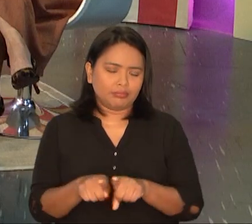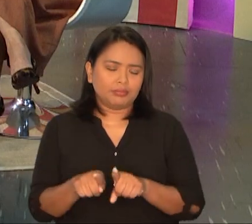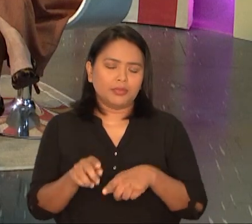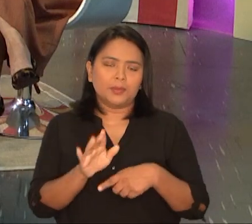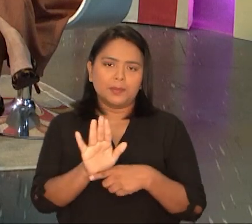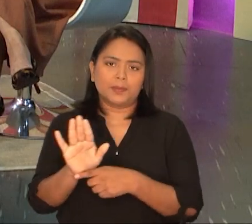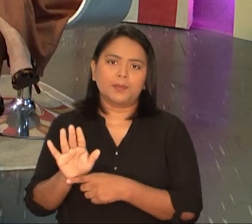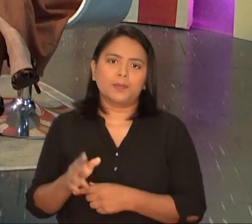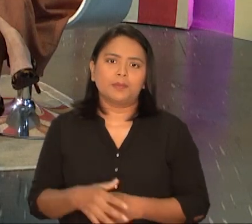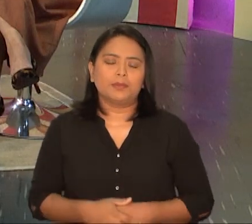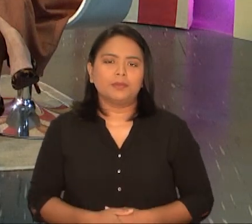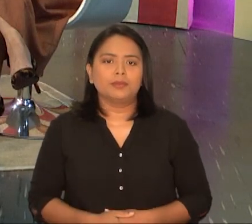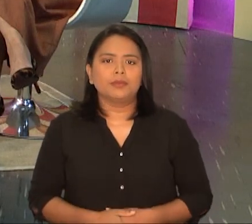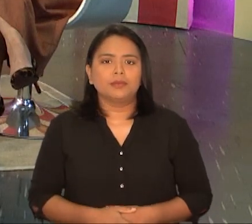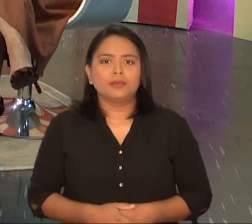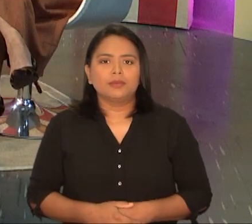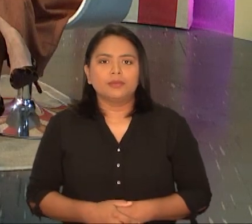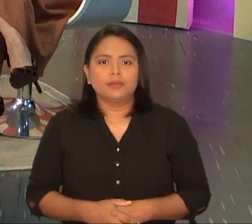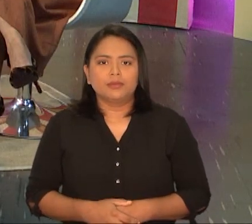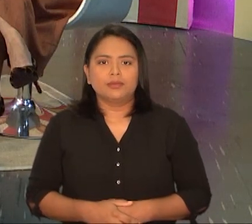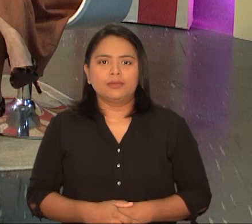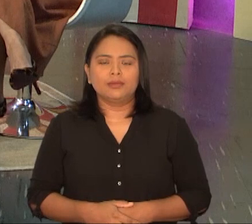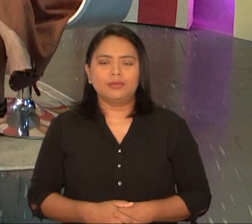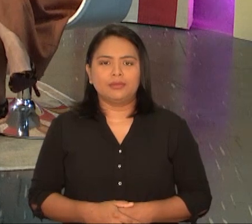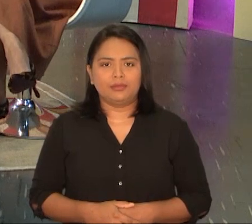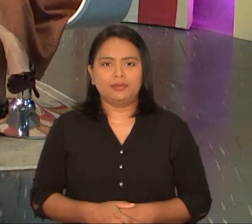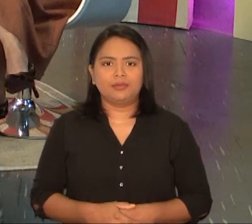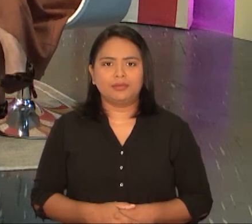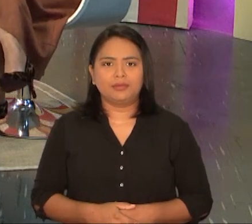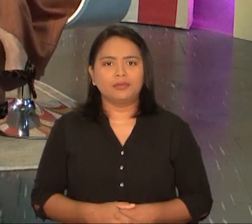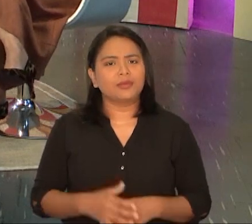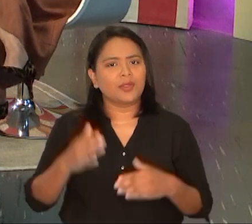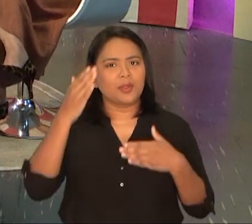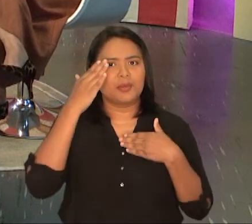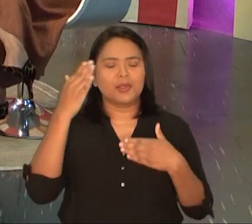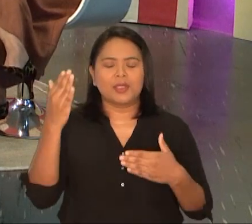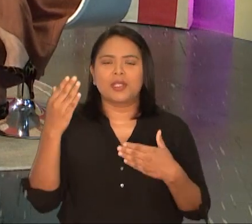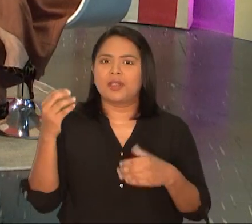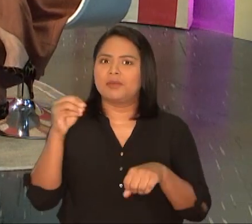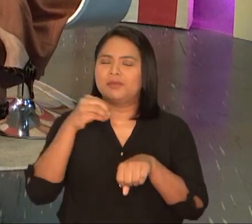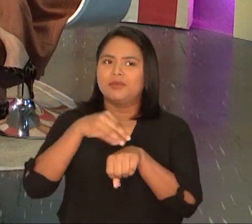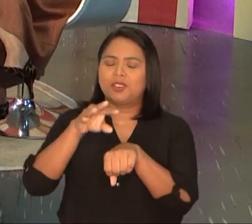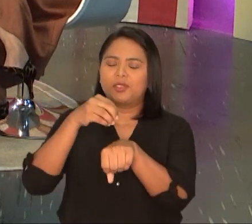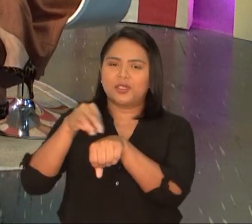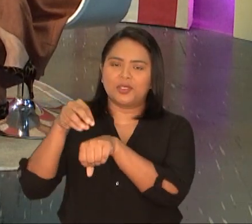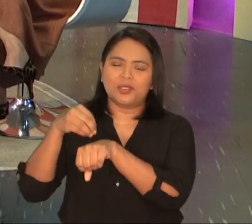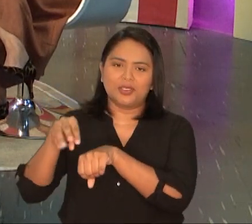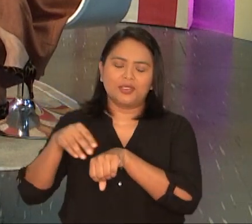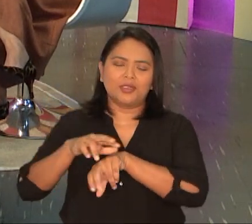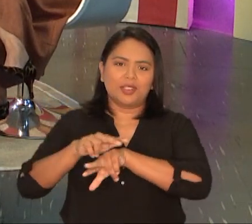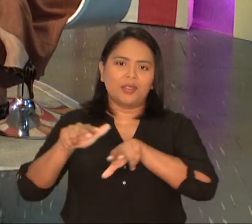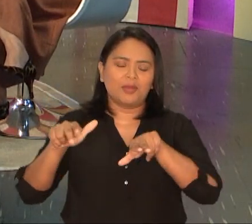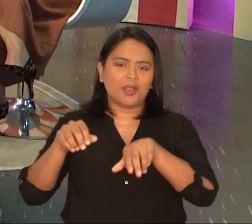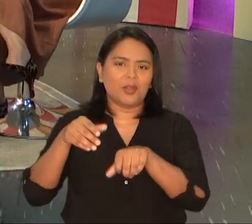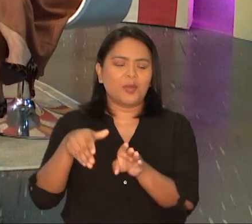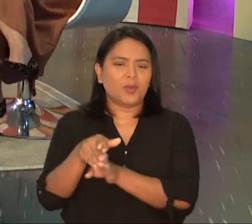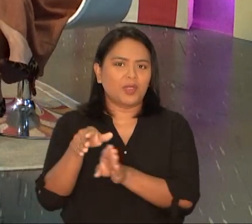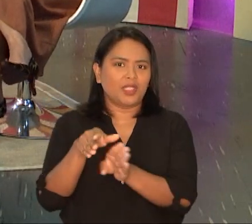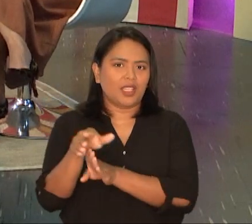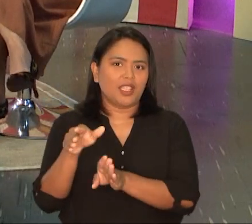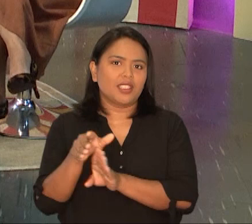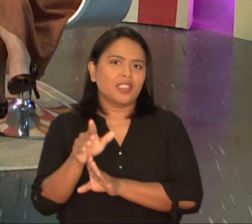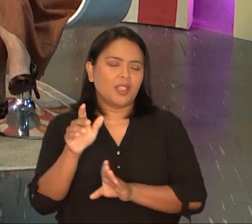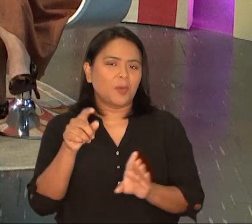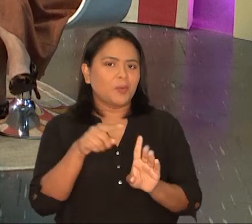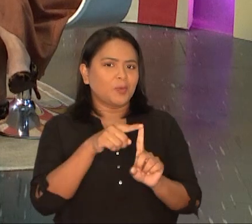processo. Nossa, que obrigada, incrível. Jéssica. Muitas dicas, muitas orientações aqui para as nossas mamães,